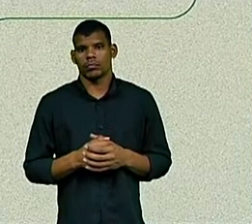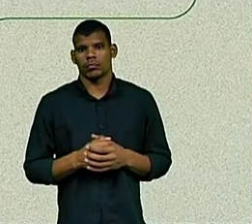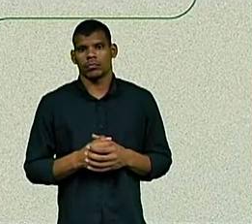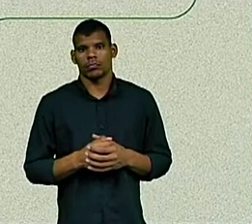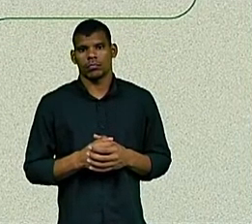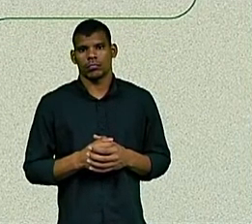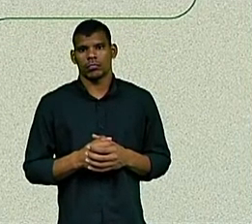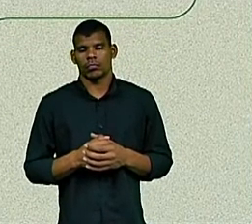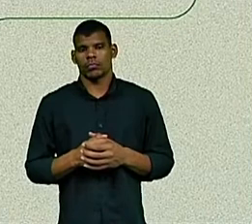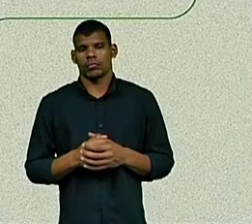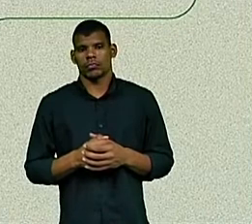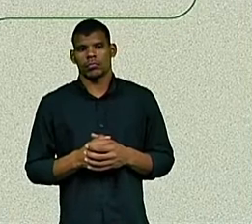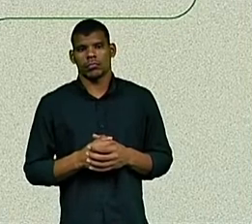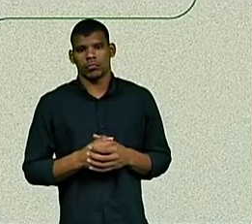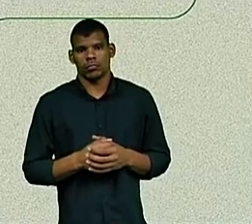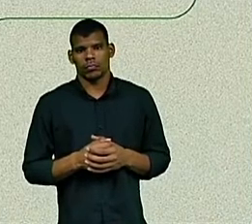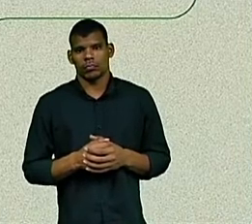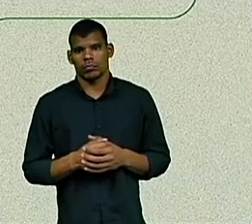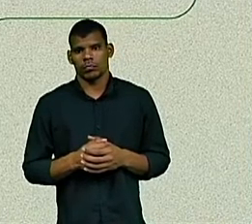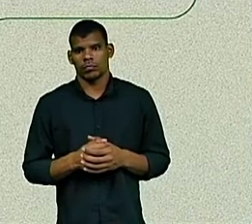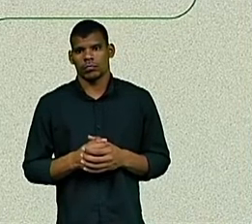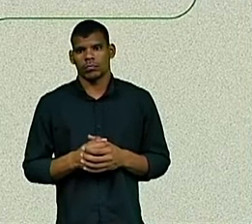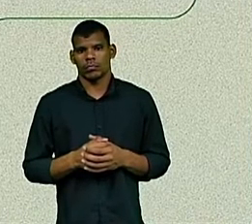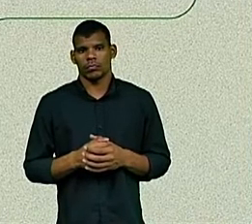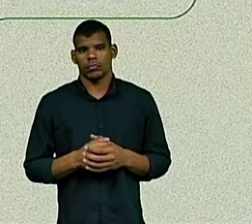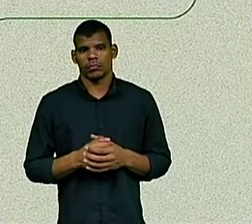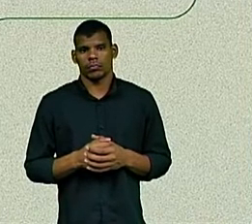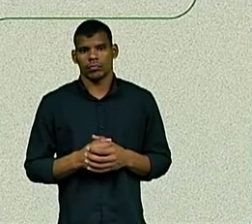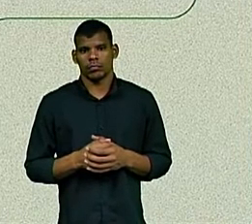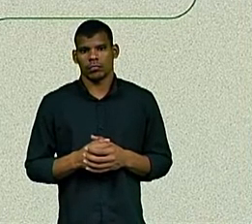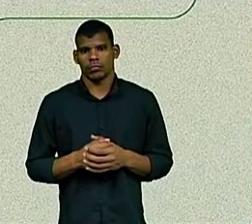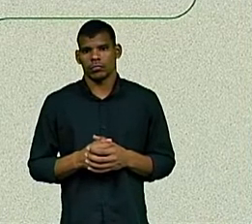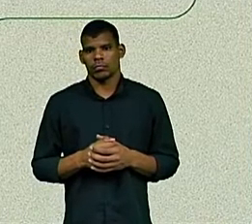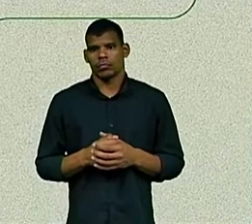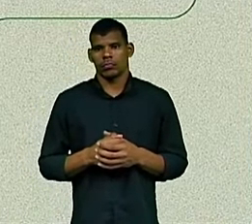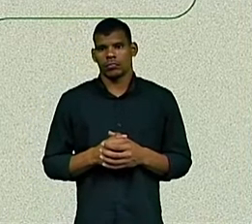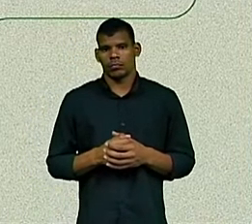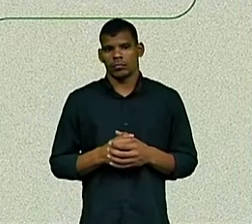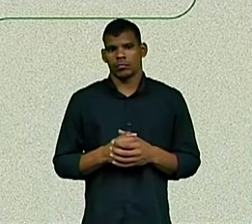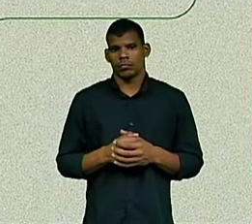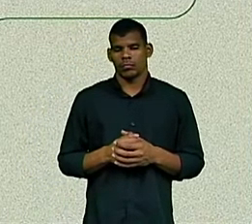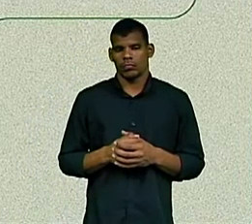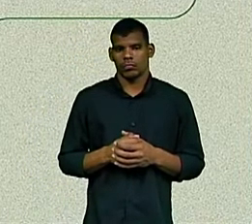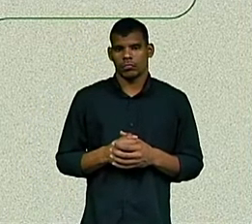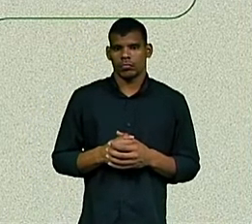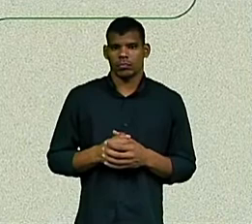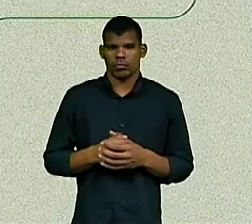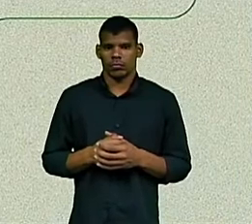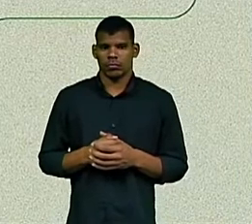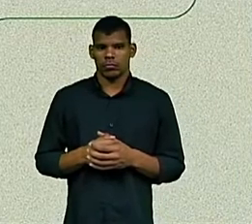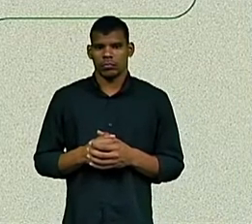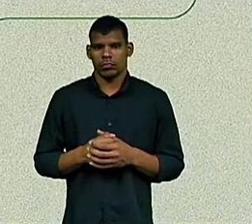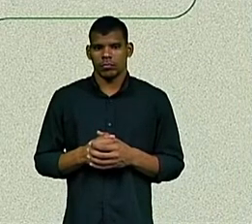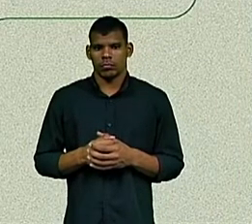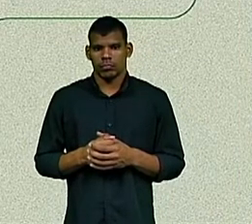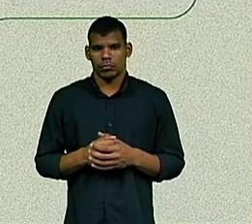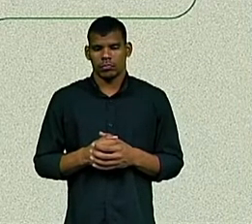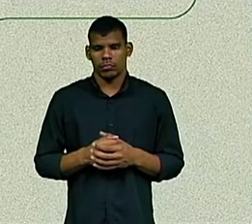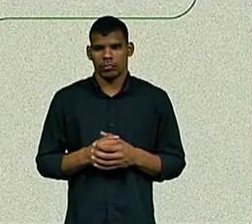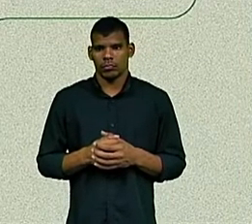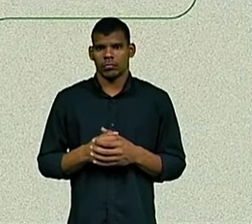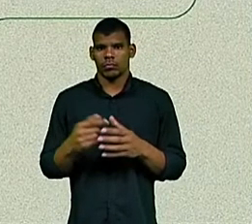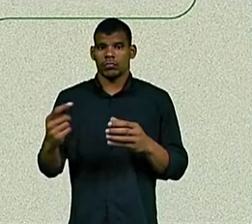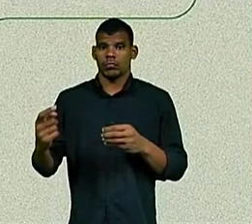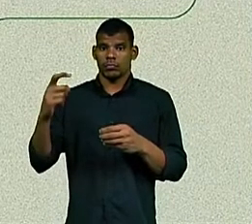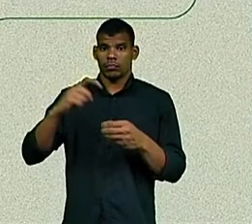vai dizer primeiro que a moeda vai deixar de ser cruzado vai voltar Um século tá